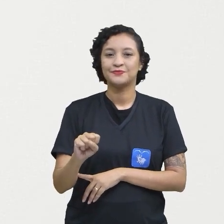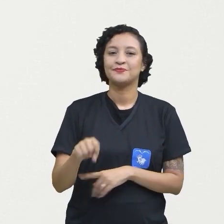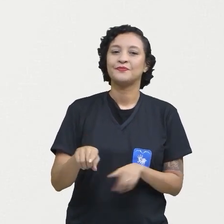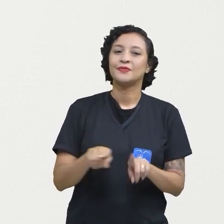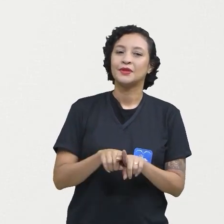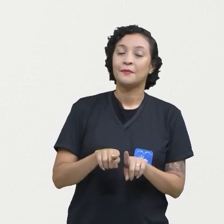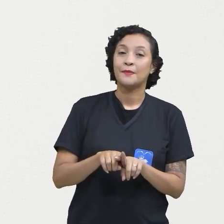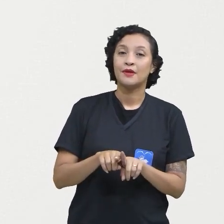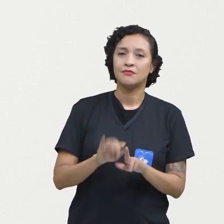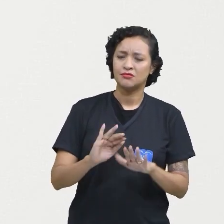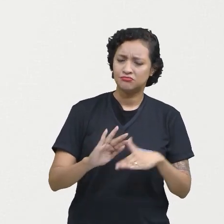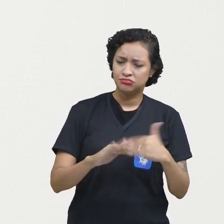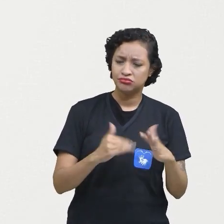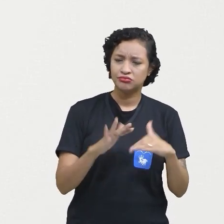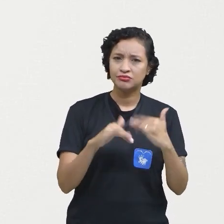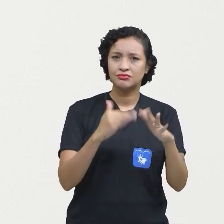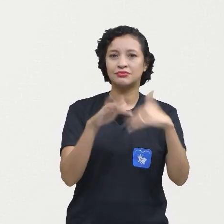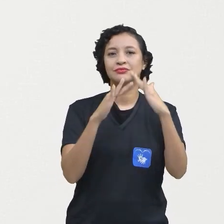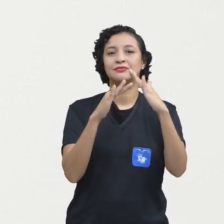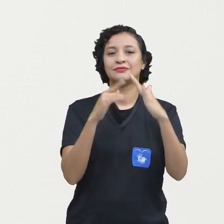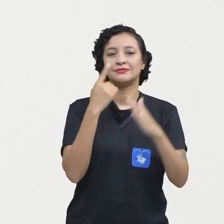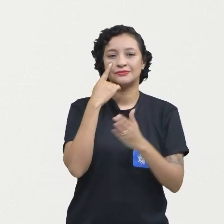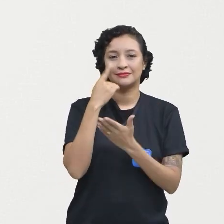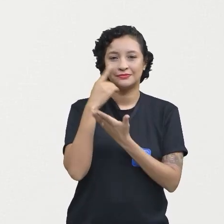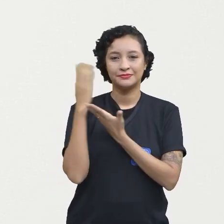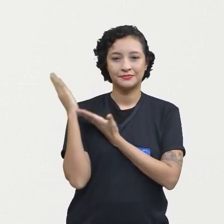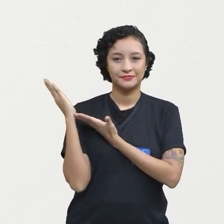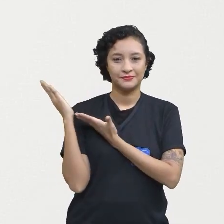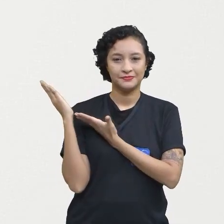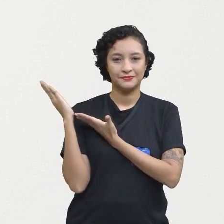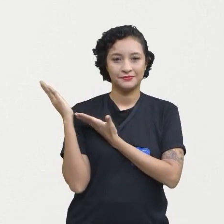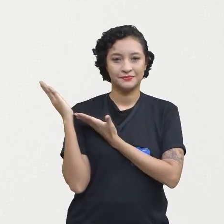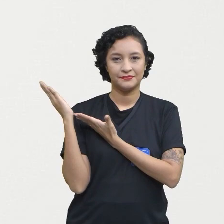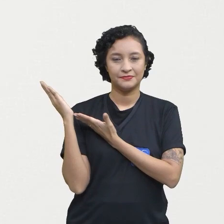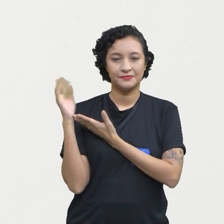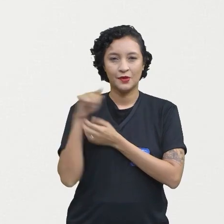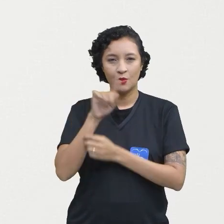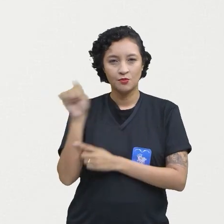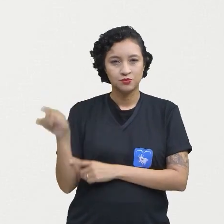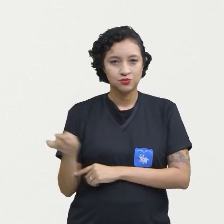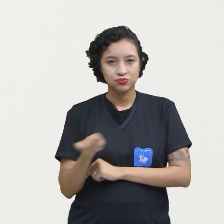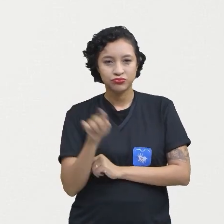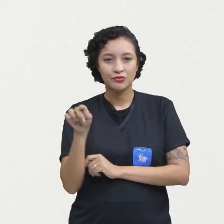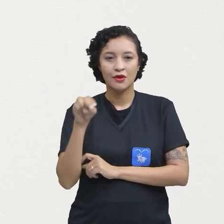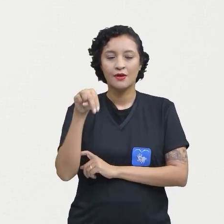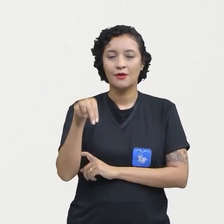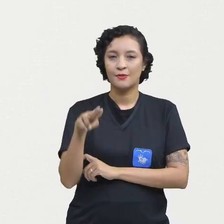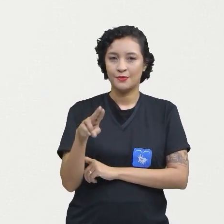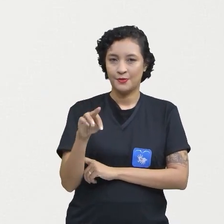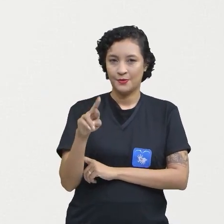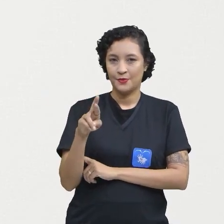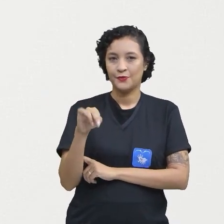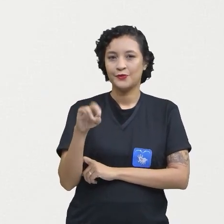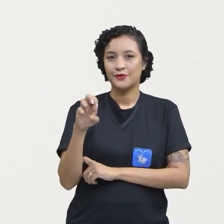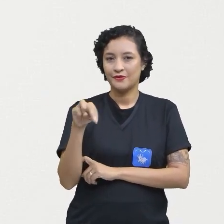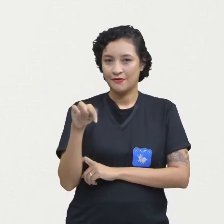nutrientes. Vocês conseguem ver aqui? Eles precisam desses nutrientes para que eles